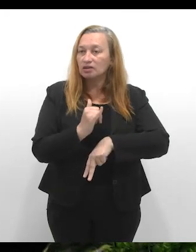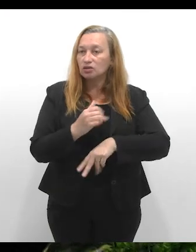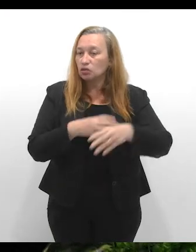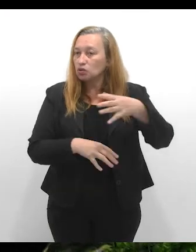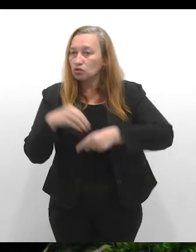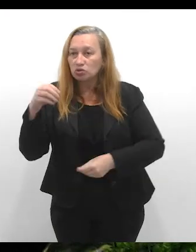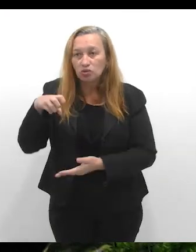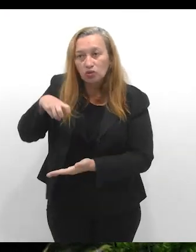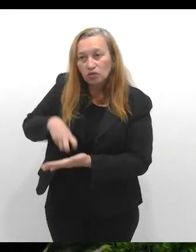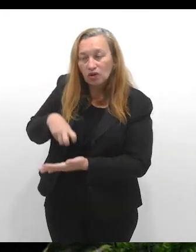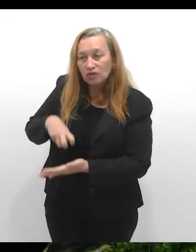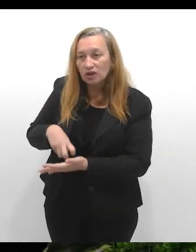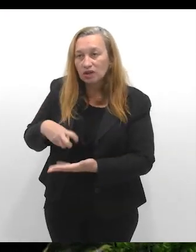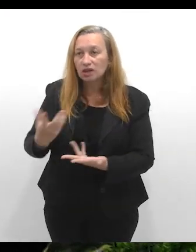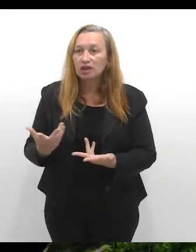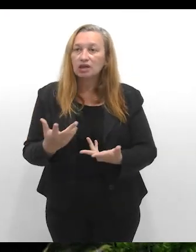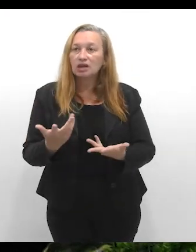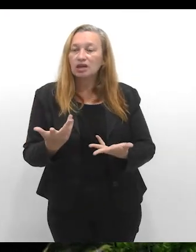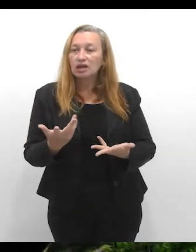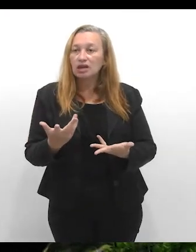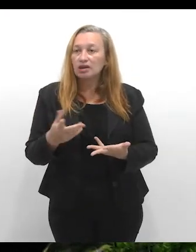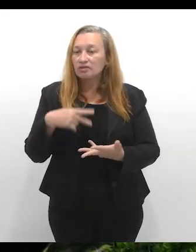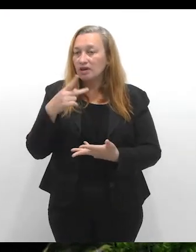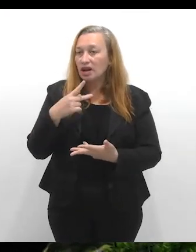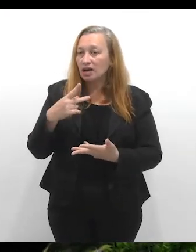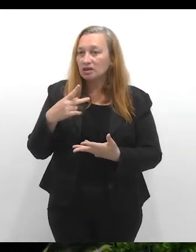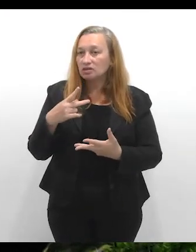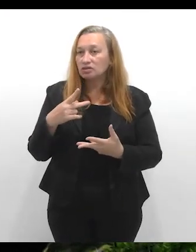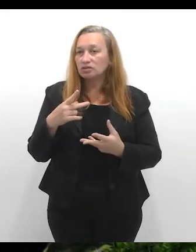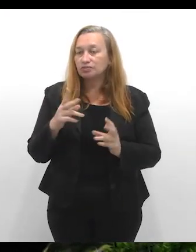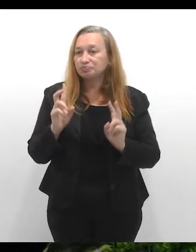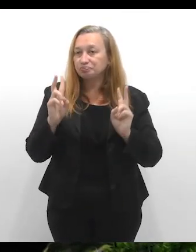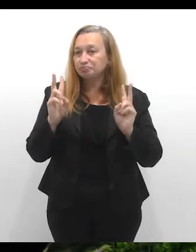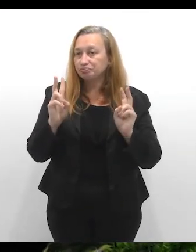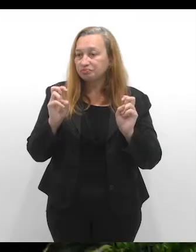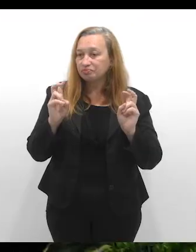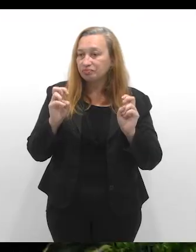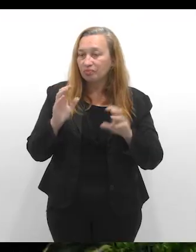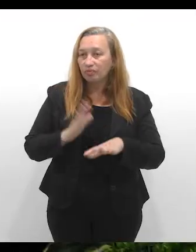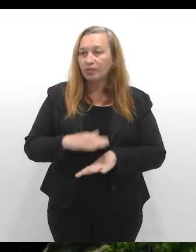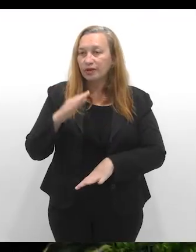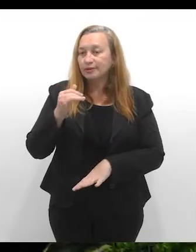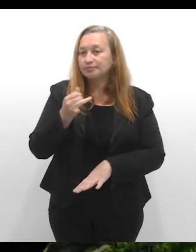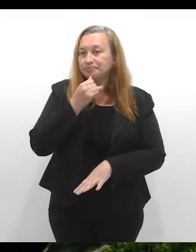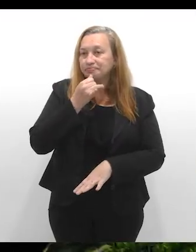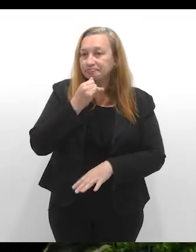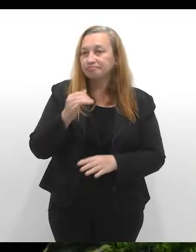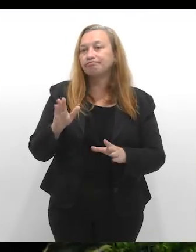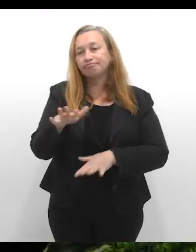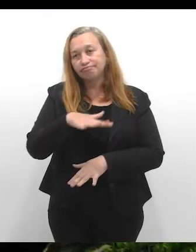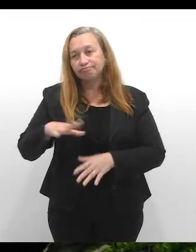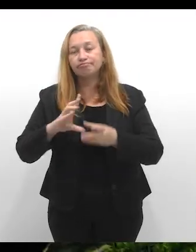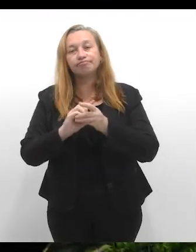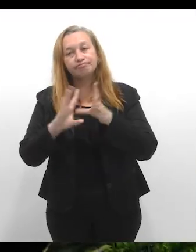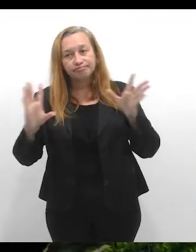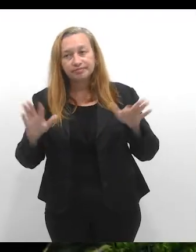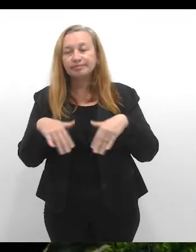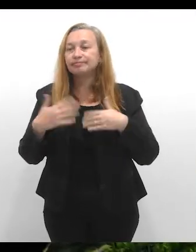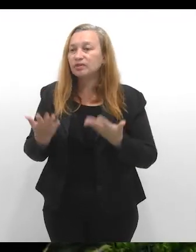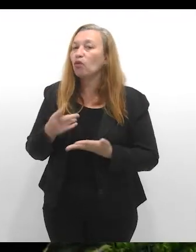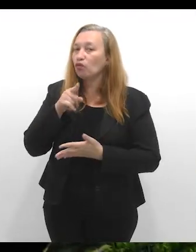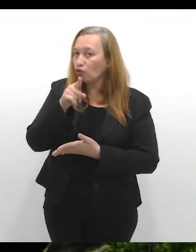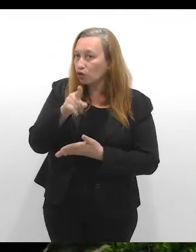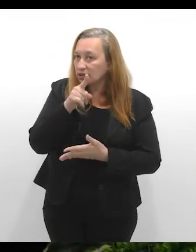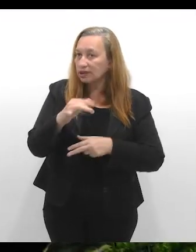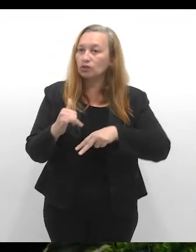vítima, num desaparecimento forçado que é considerado, como diz a deputada Dani Monteiro, um dos casos mais emblemáticos, inclusive no âmbito